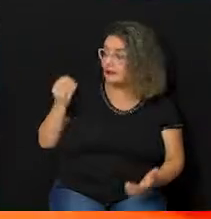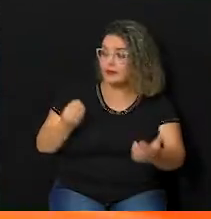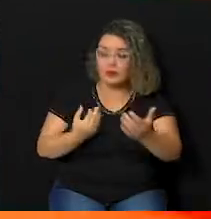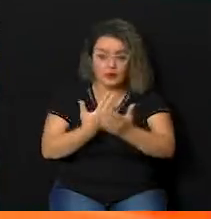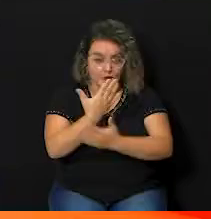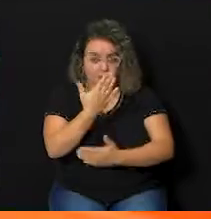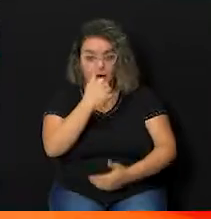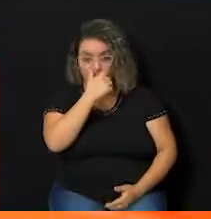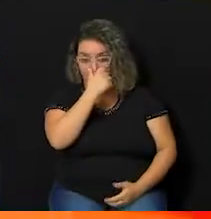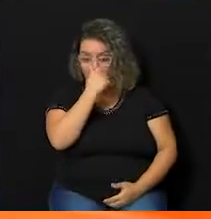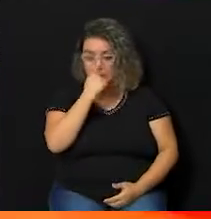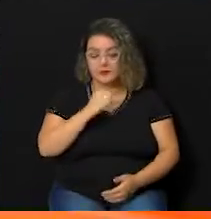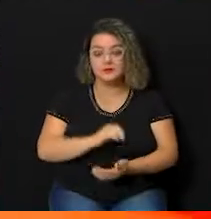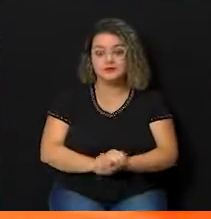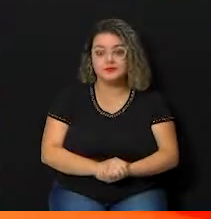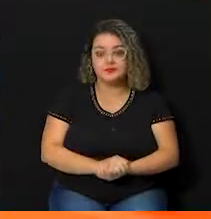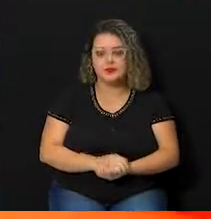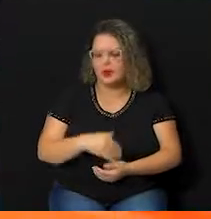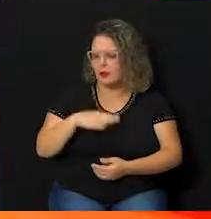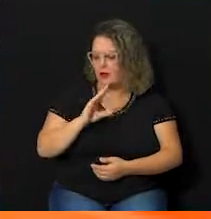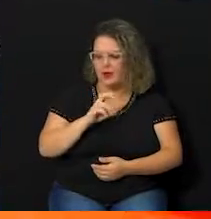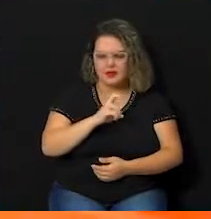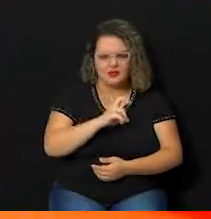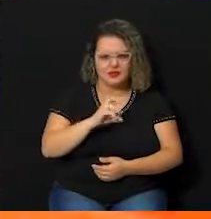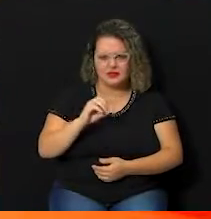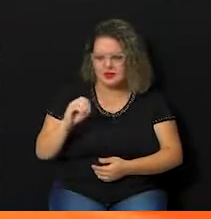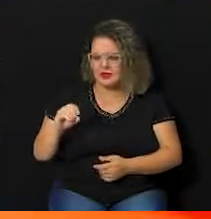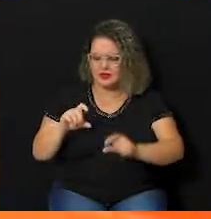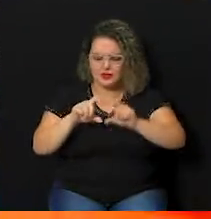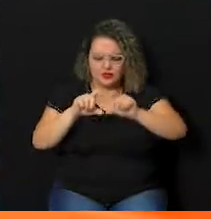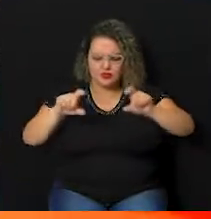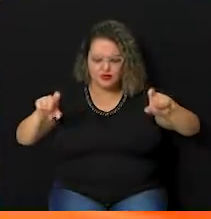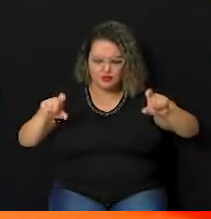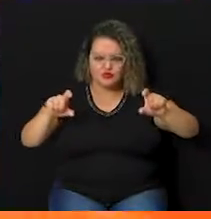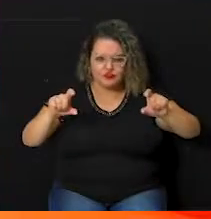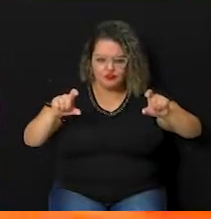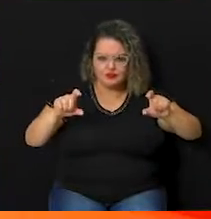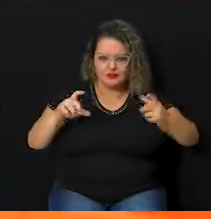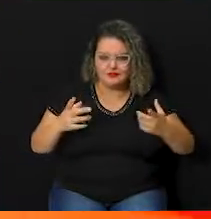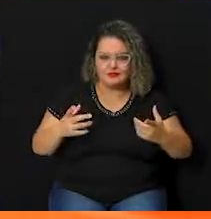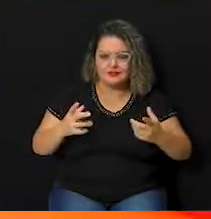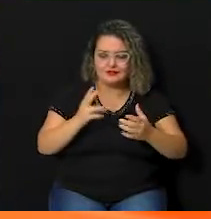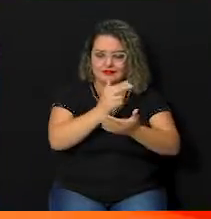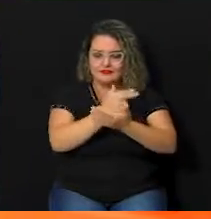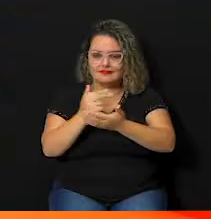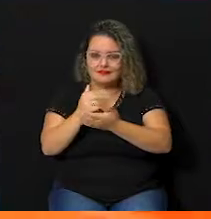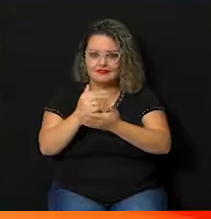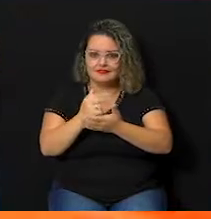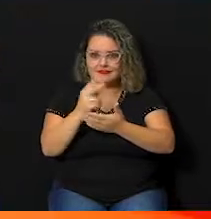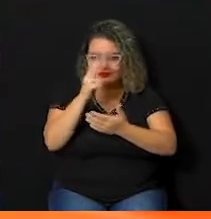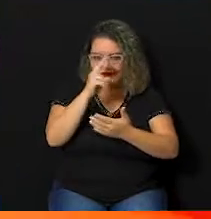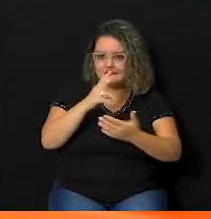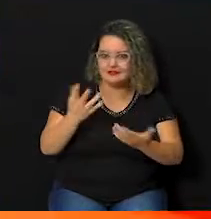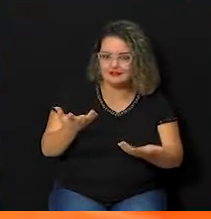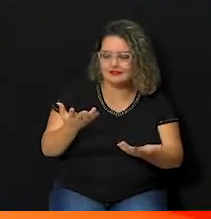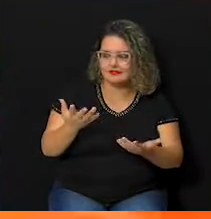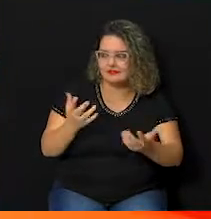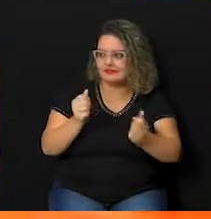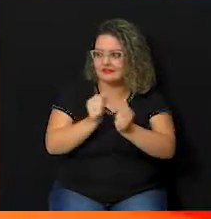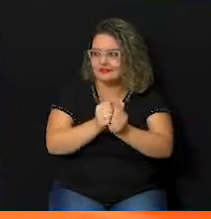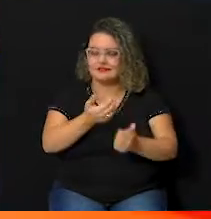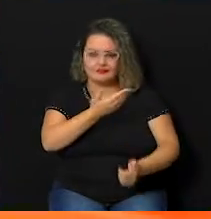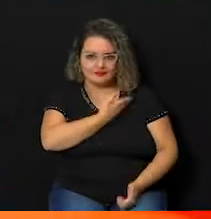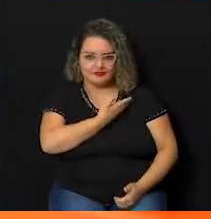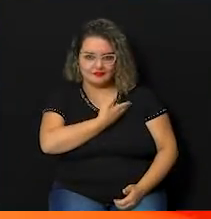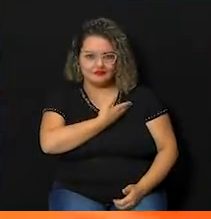E continuou, acho que por mais de 500 tirinhas na internet. E eu fiz mais para brincar com uma amiga minha, que ela tinha falado